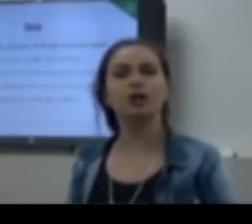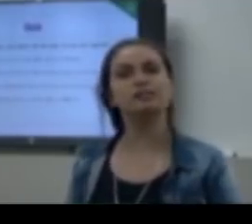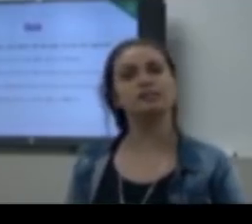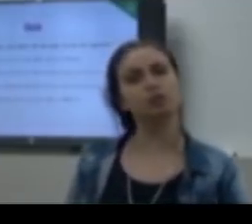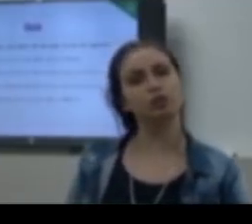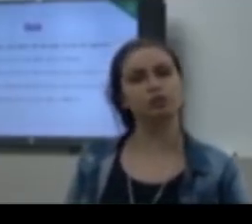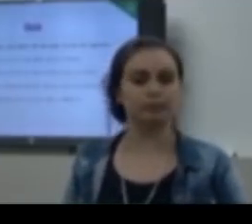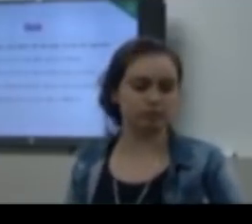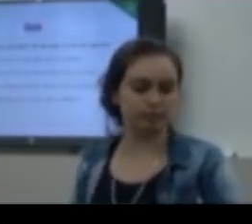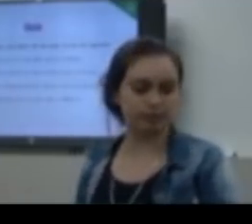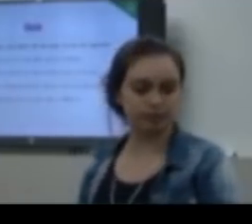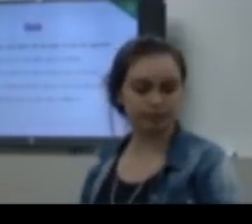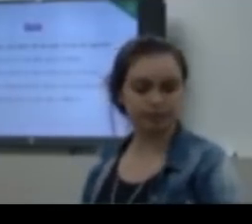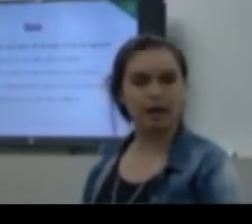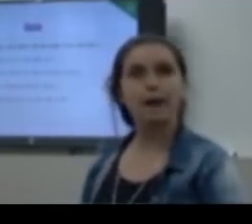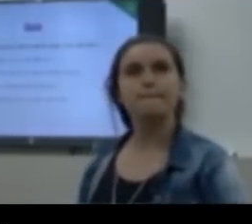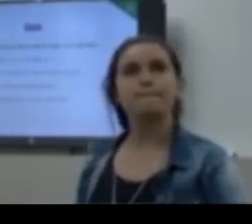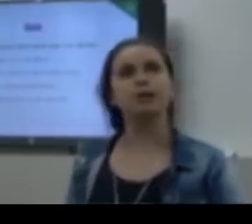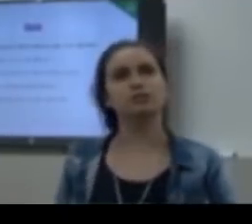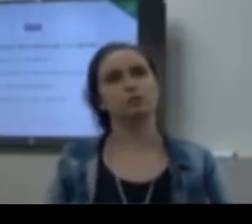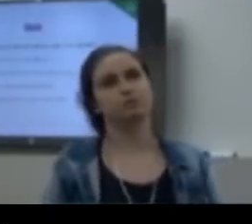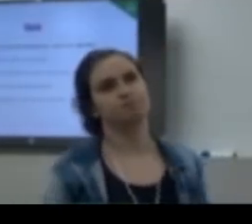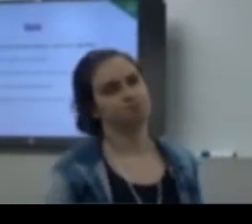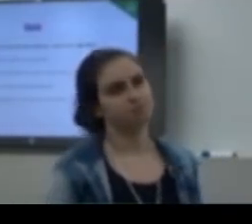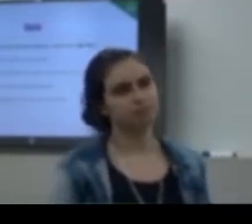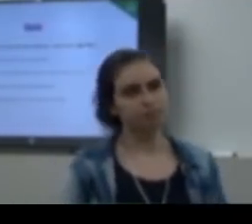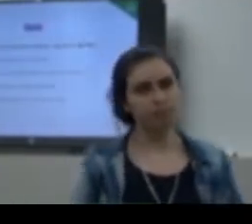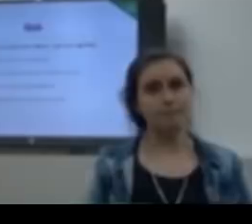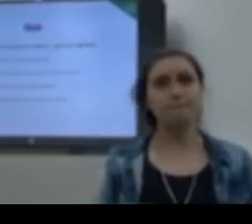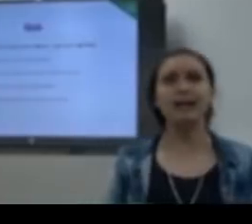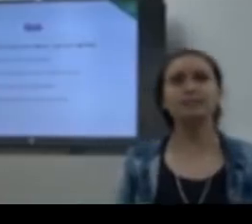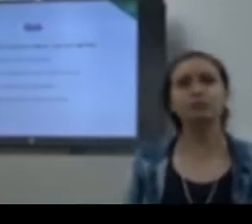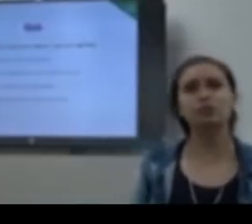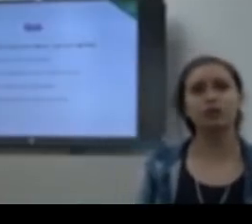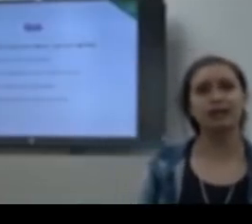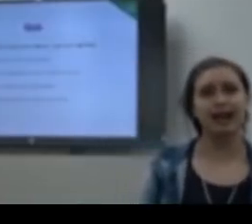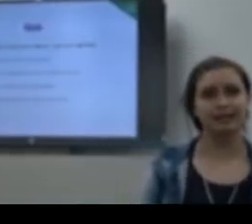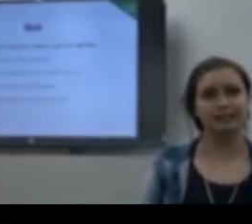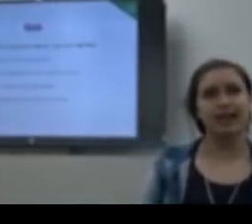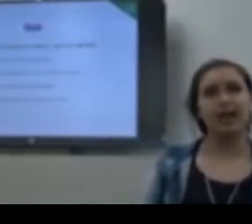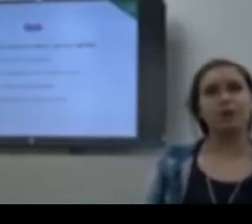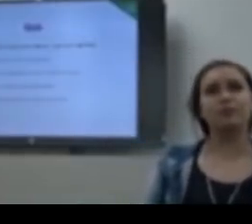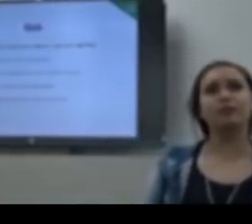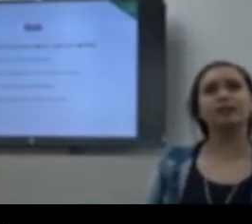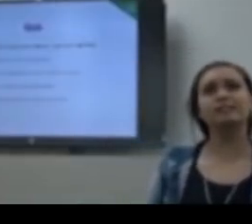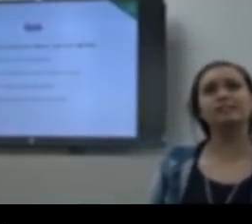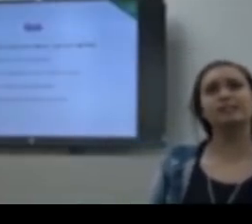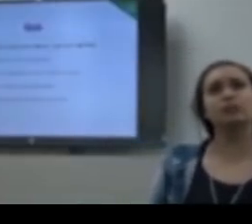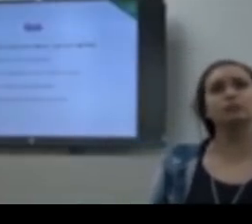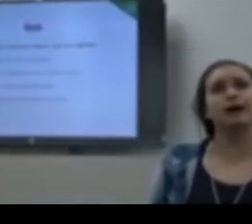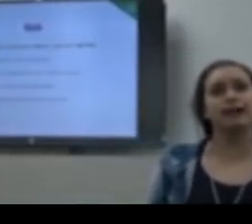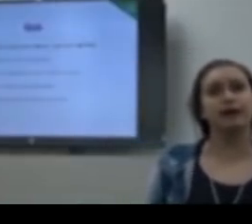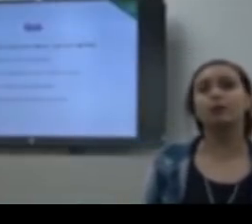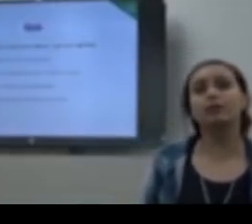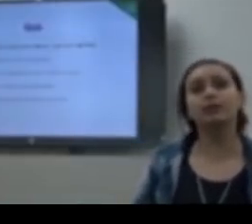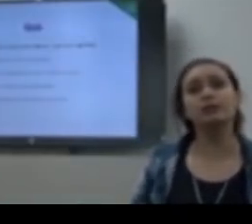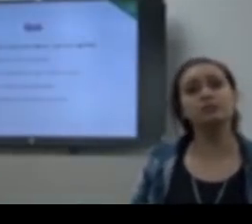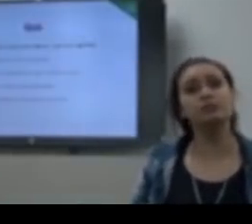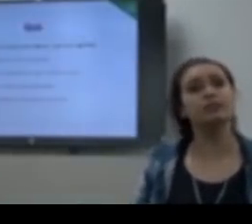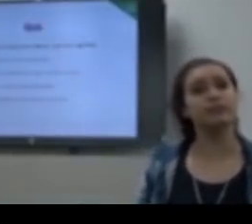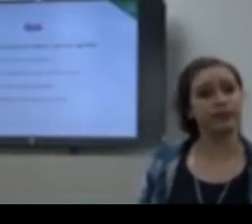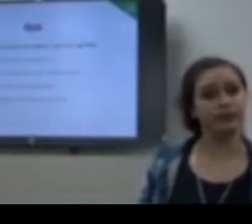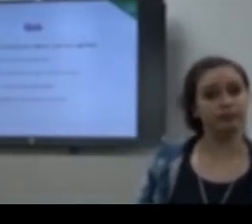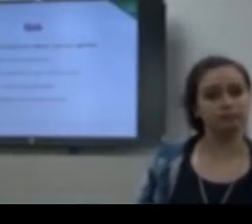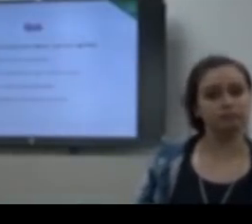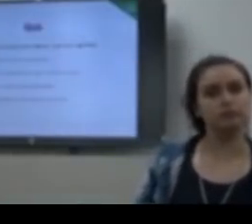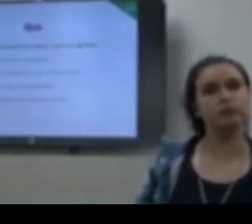características transitórias entre dois ou mais domínios. Próximo. Mata dos Cocais é uma floresta secundária. O